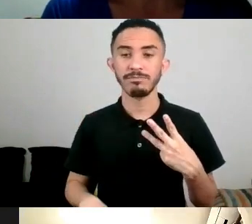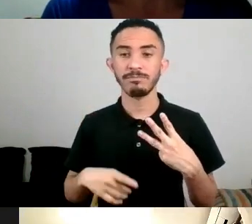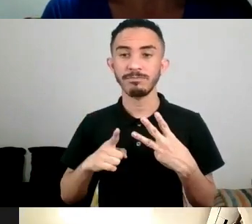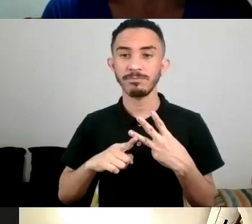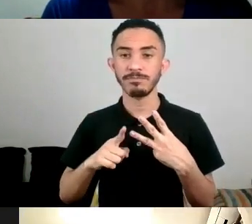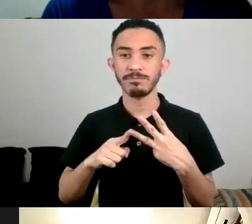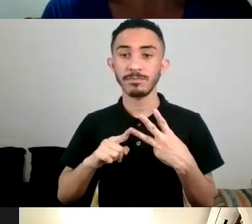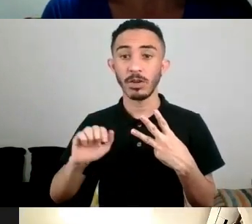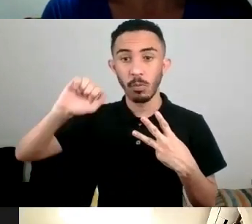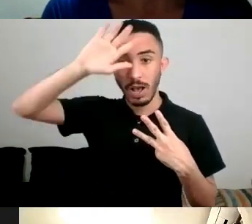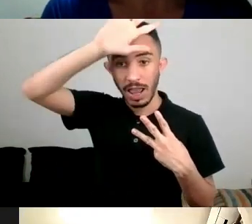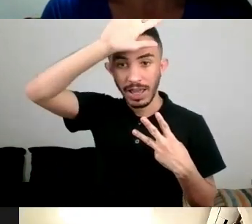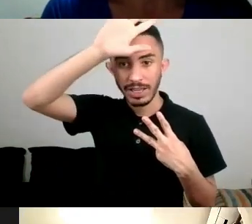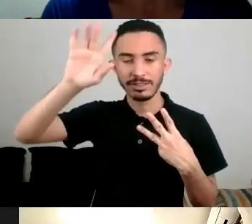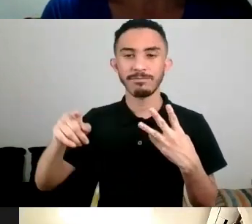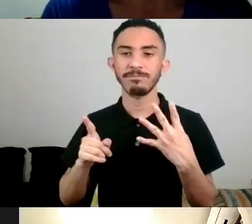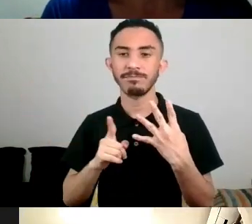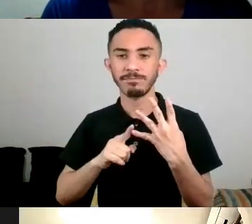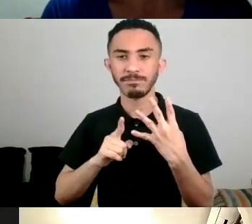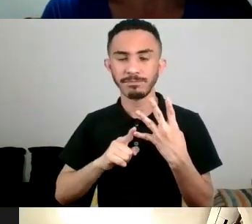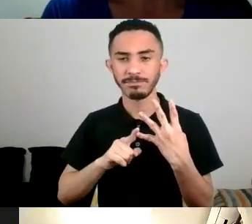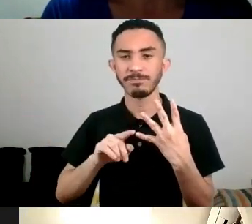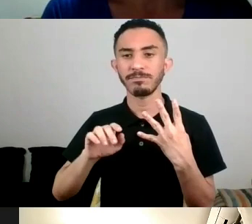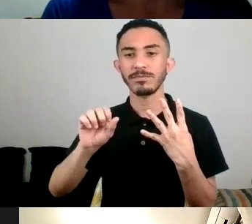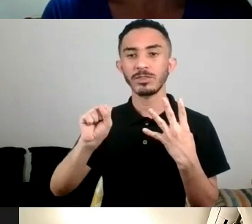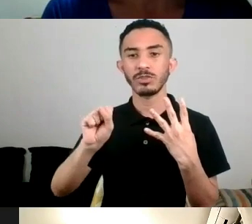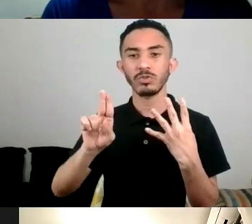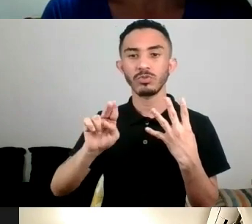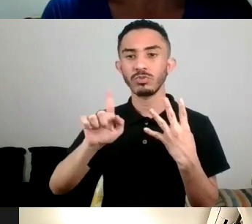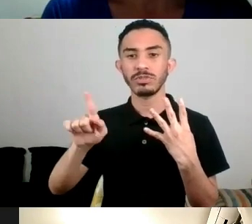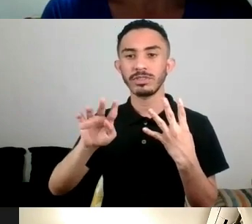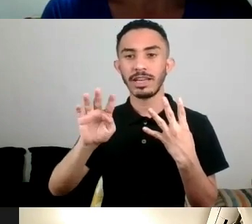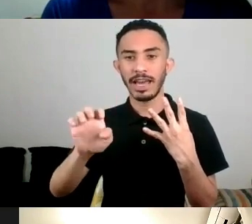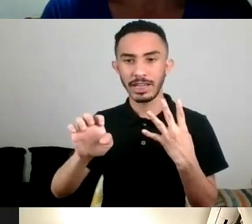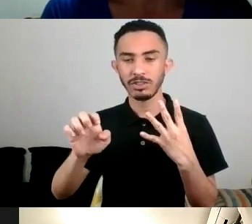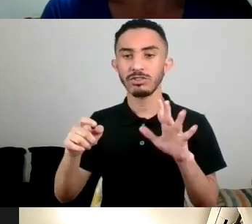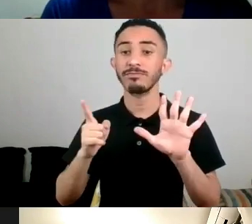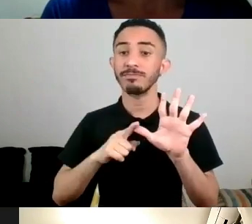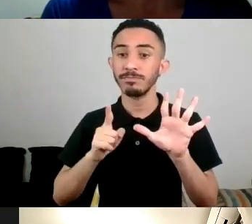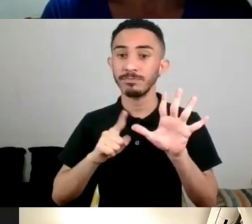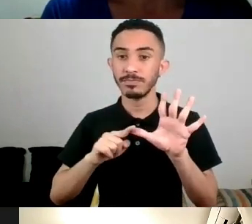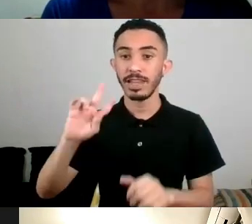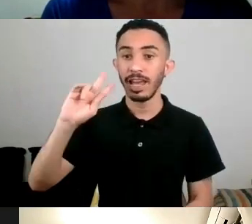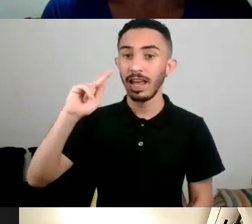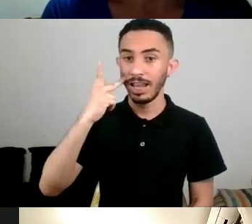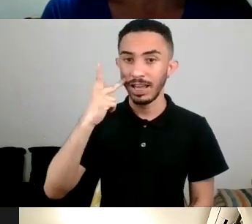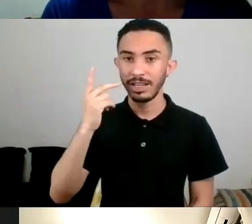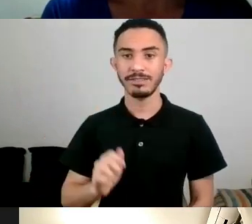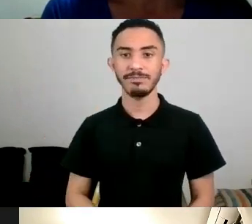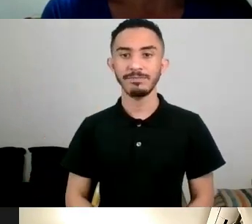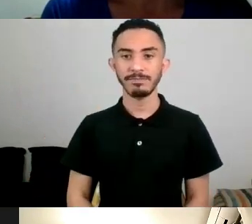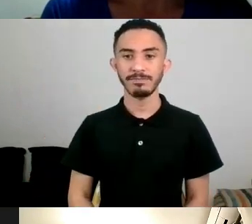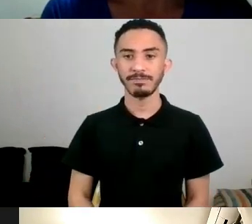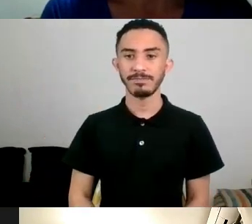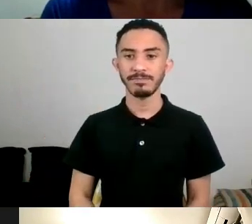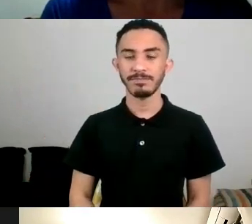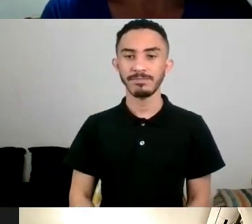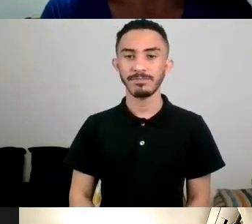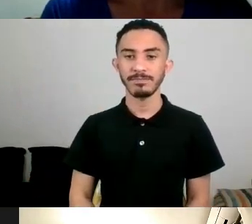Chaves, Alexandro Lins Ramos, Suzete Araújo Oliveira Gomes e Helena Carla Castro.